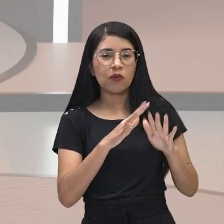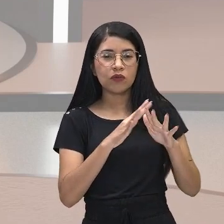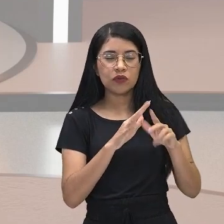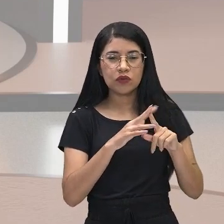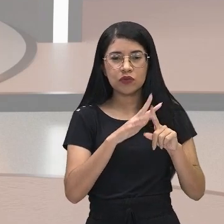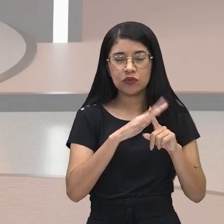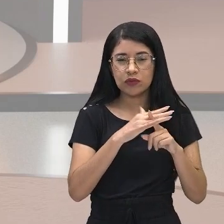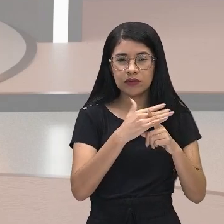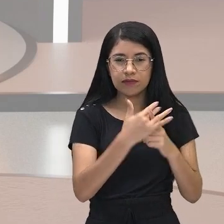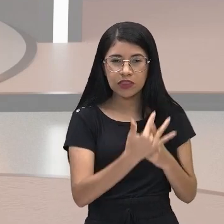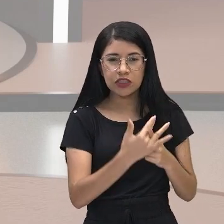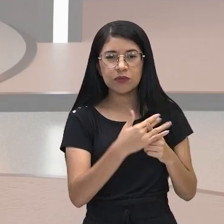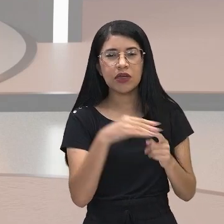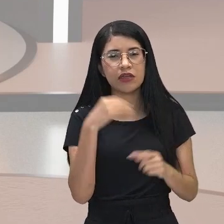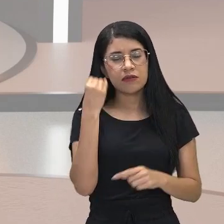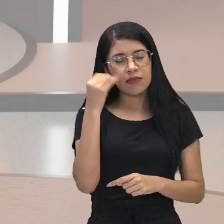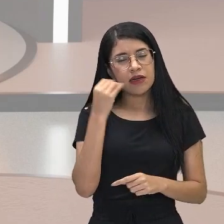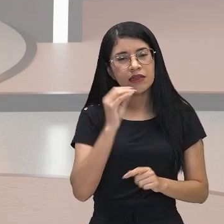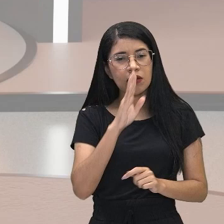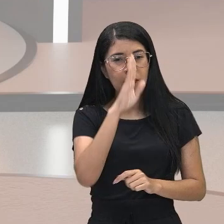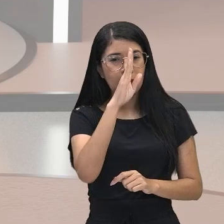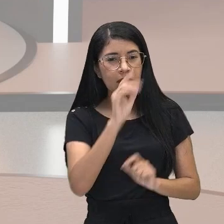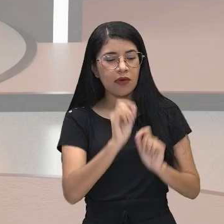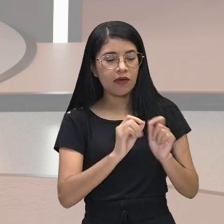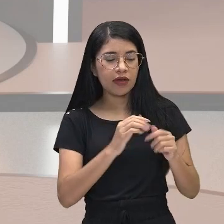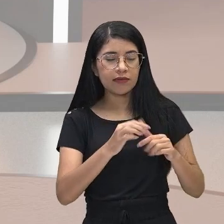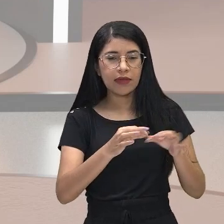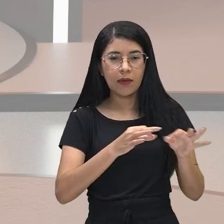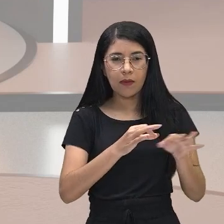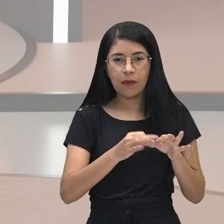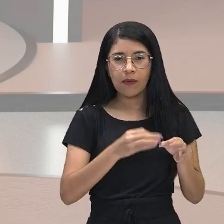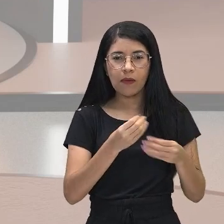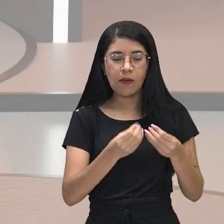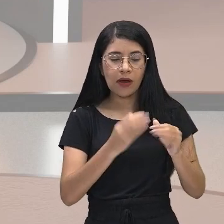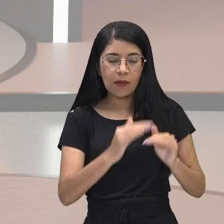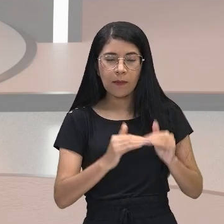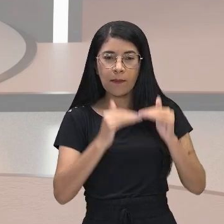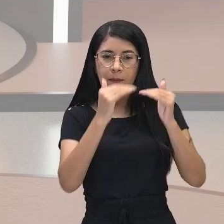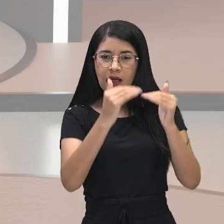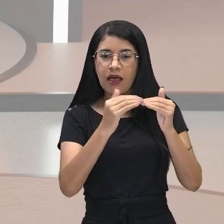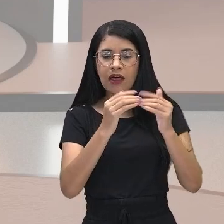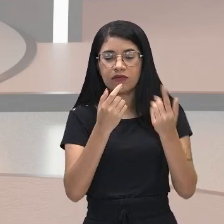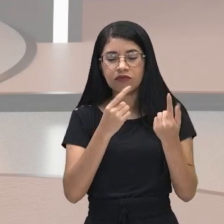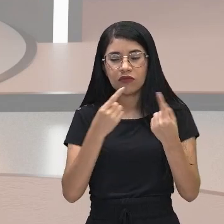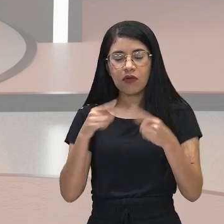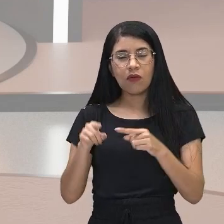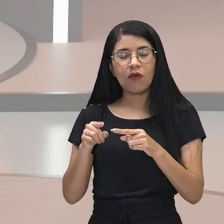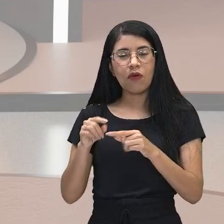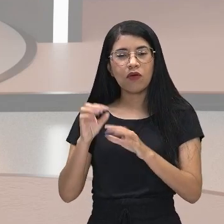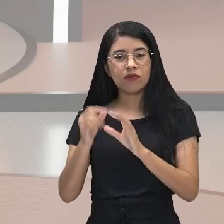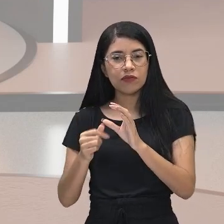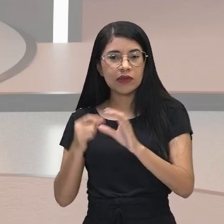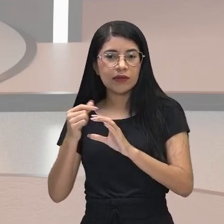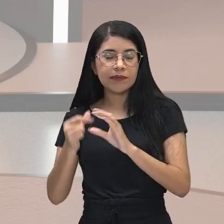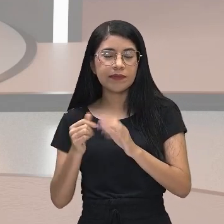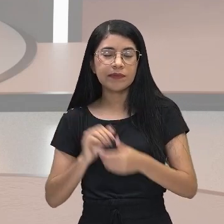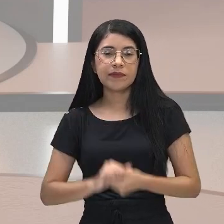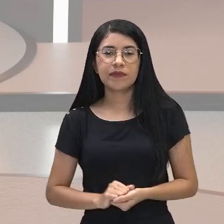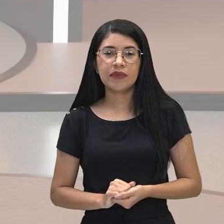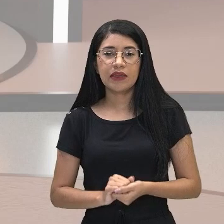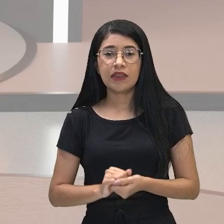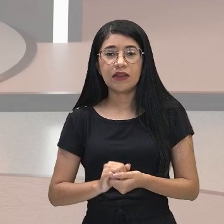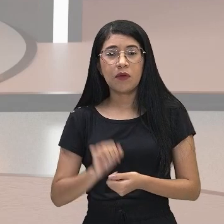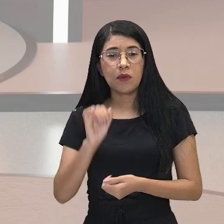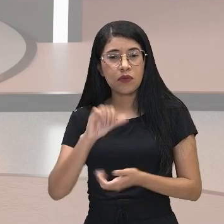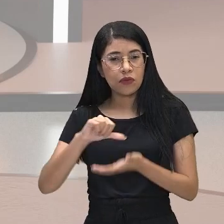experiências socialistas como um plano que viria sobrepor ao capitalismo. A gente vê aqui no mapa,